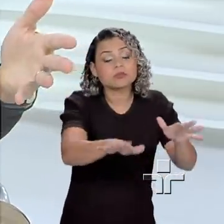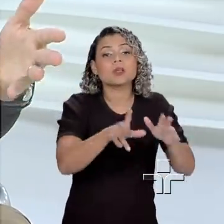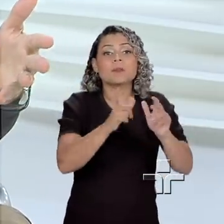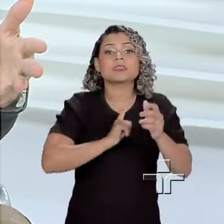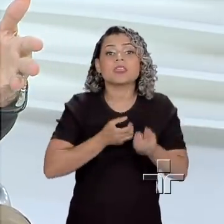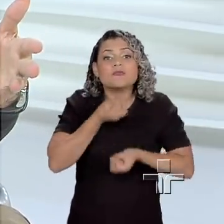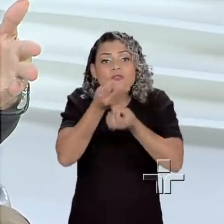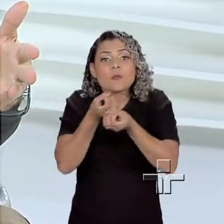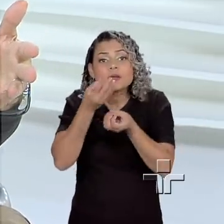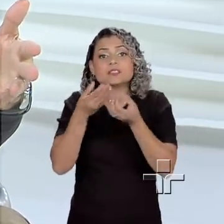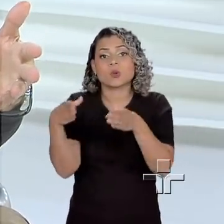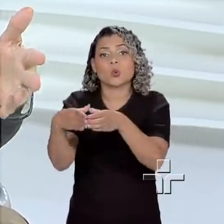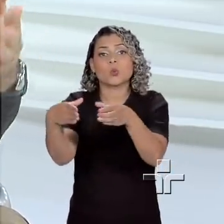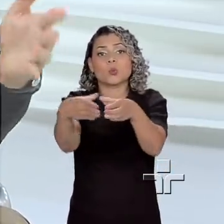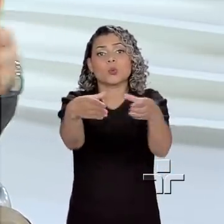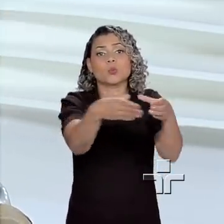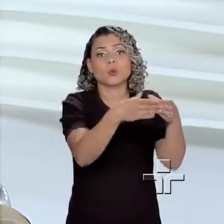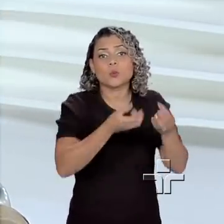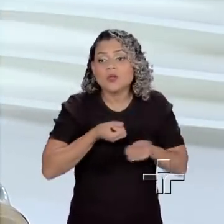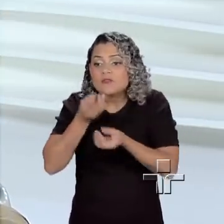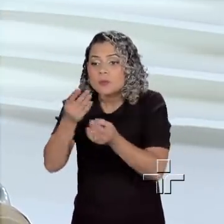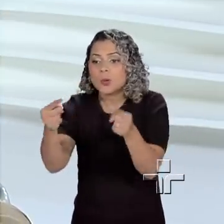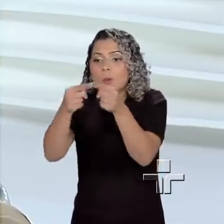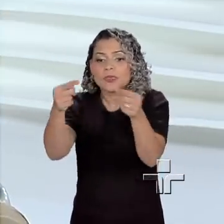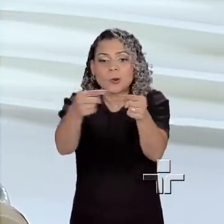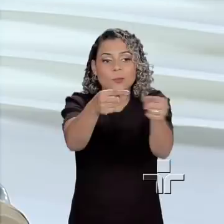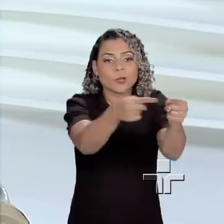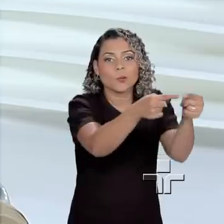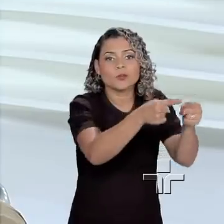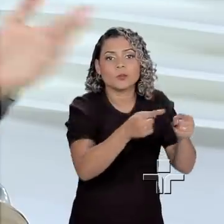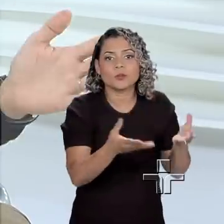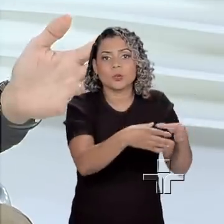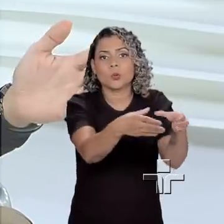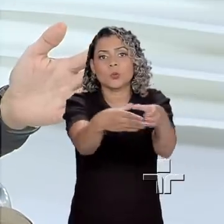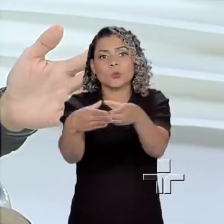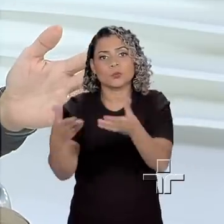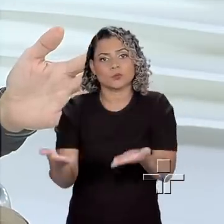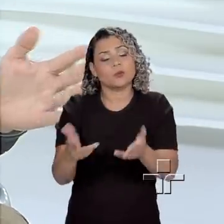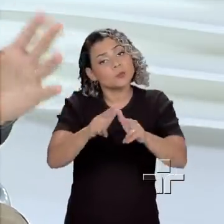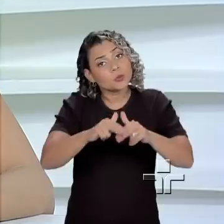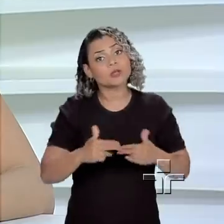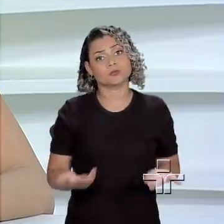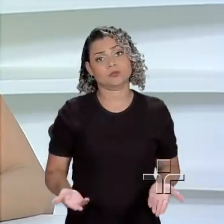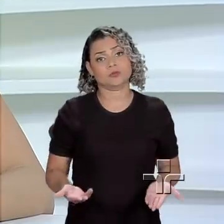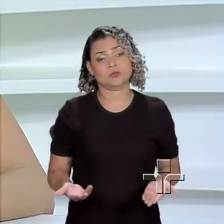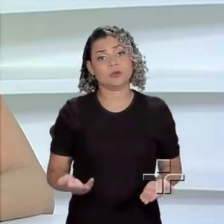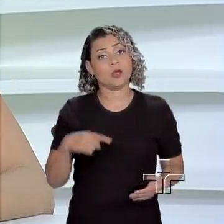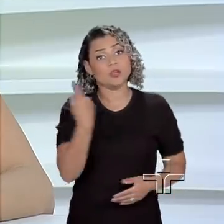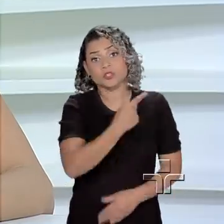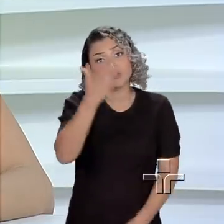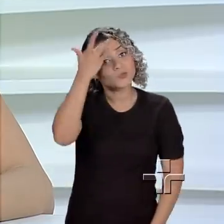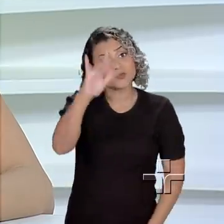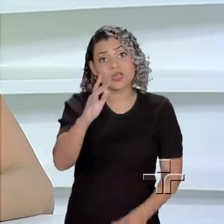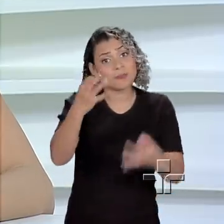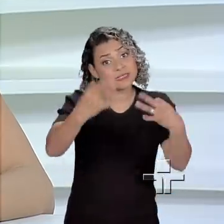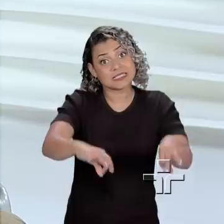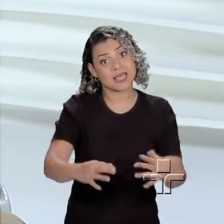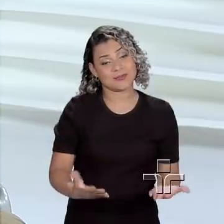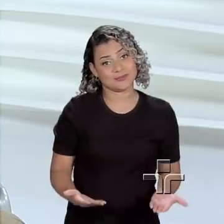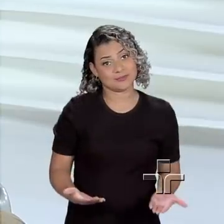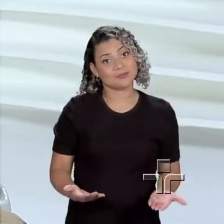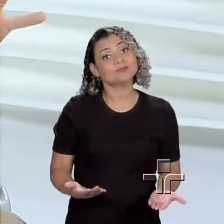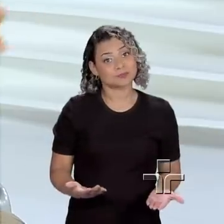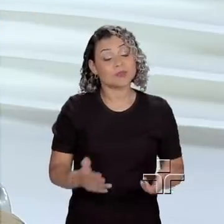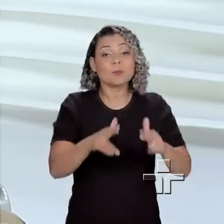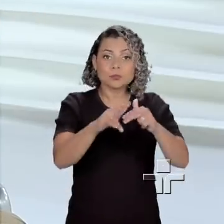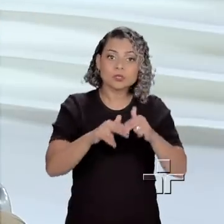a certos conjuntos de pessoas. Pode haver modelos de negócio que só são viáveis assim. E a gente não sabe disso ainda, tá certo? Então,